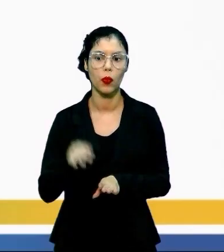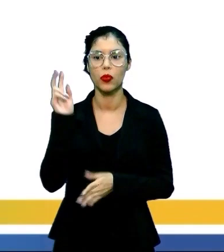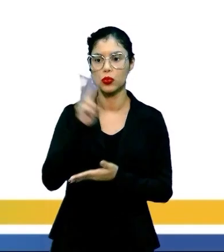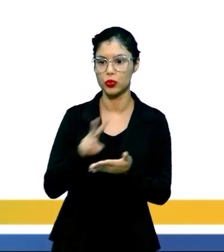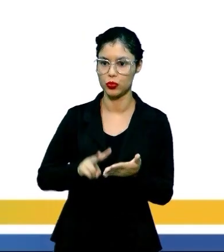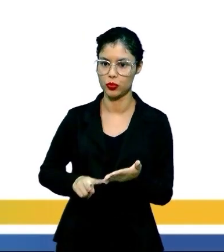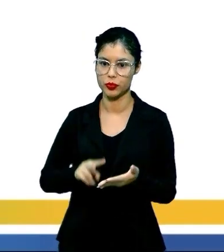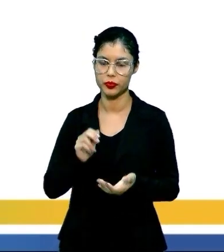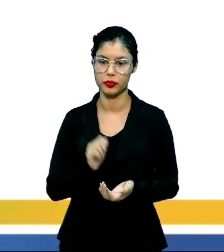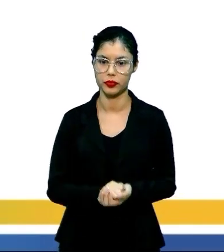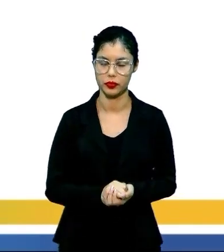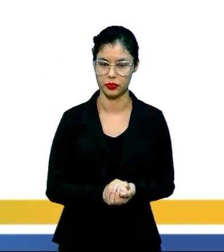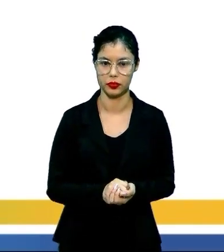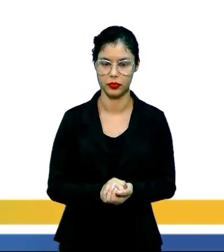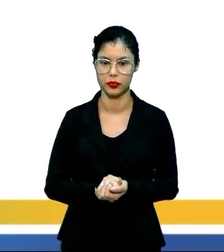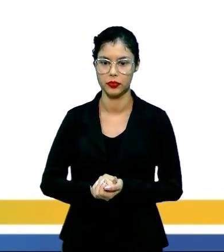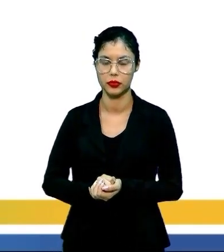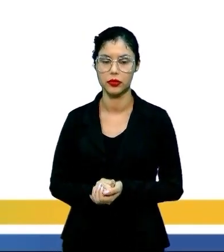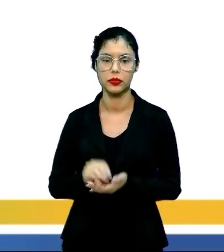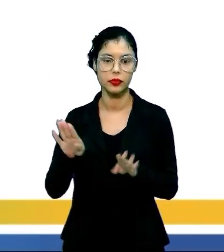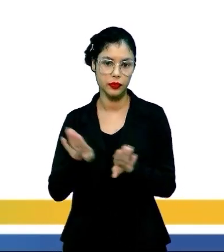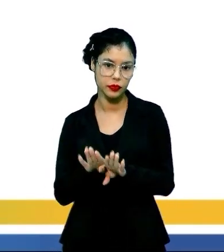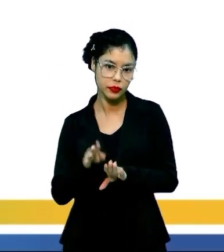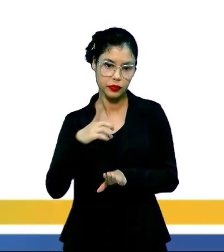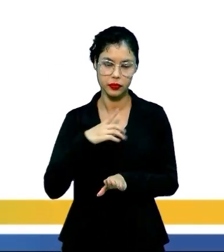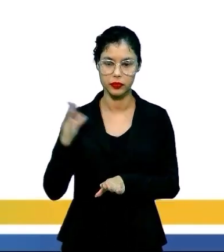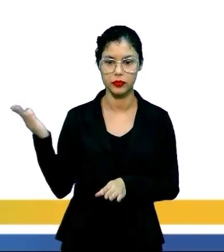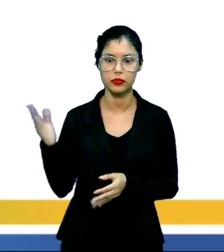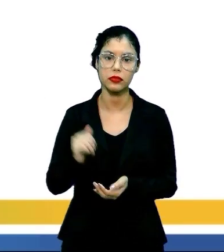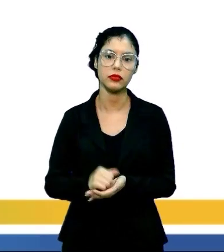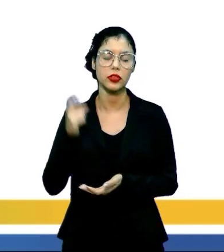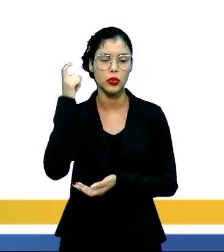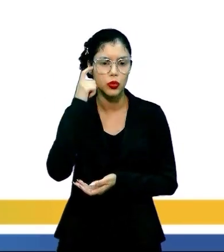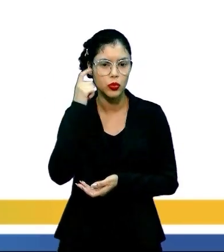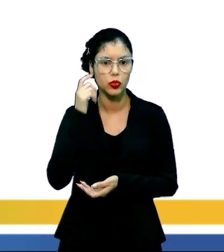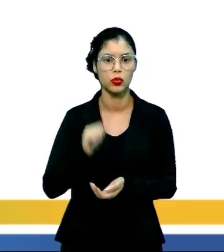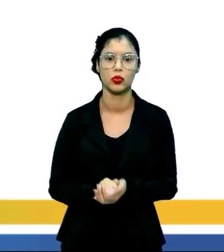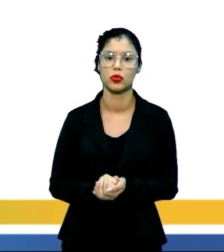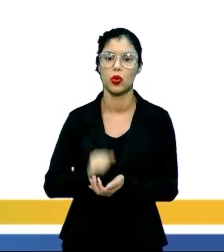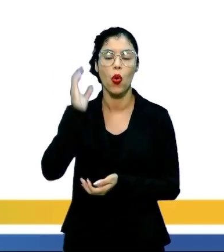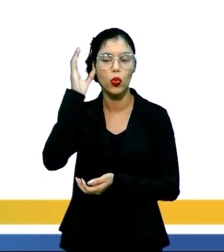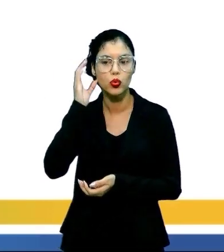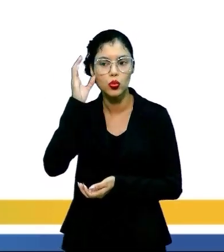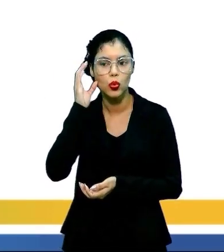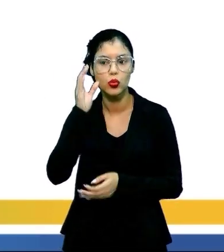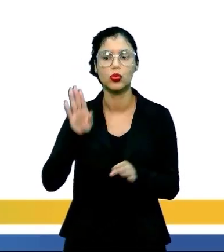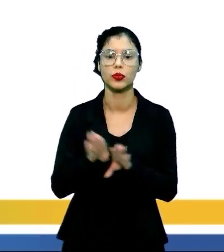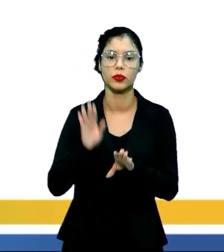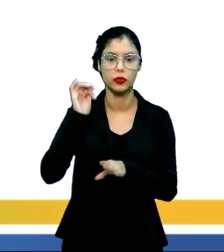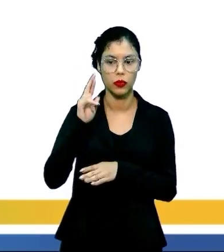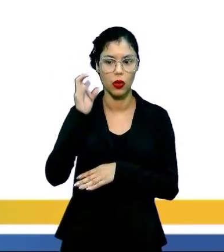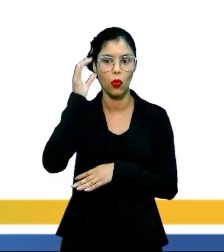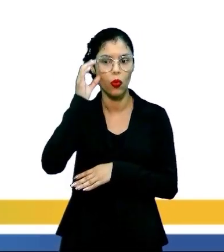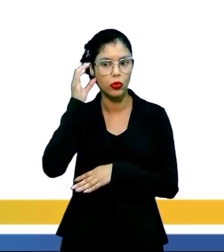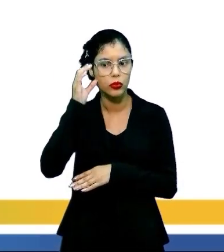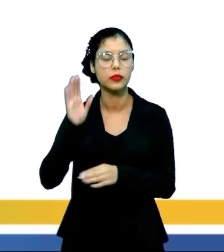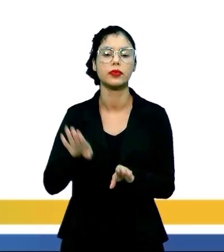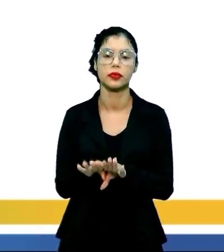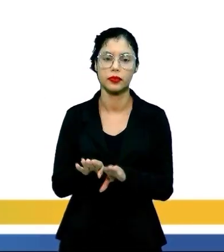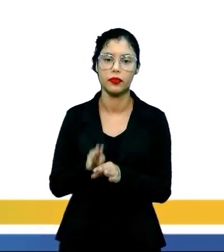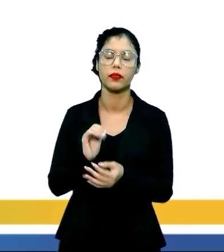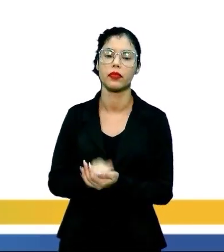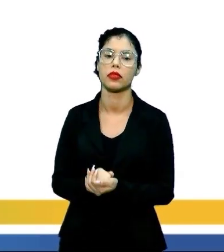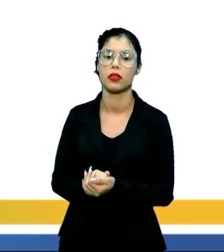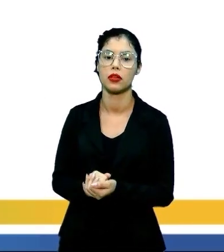leitor. A gente tem o subconsciente e o inconsciente, então a gente tem sempre